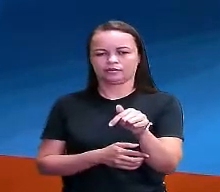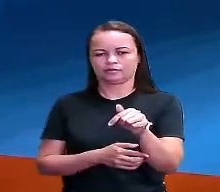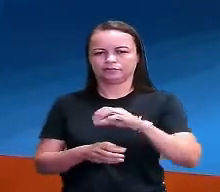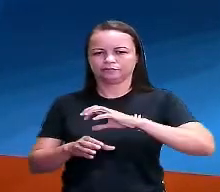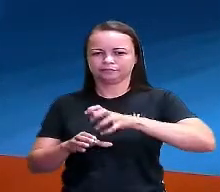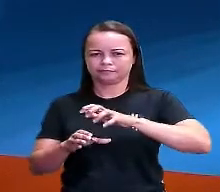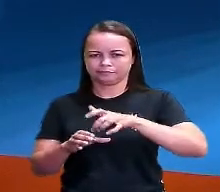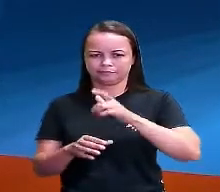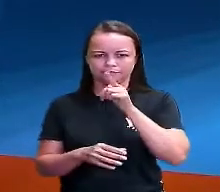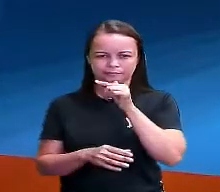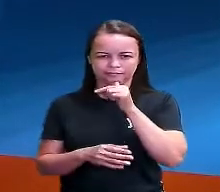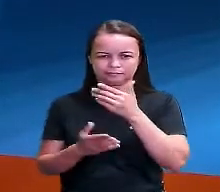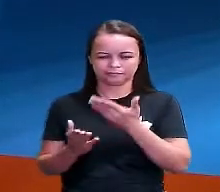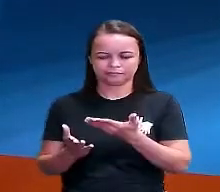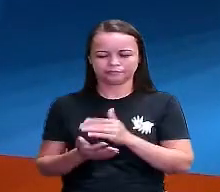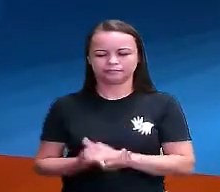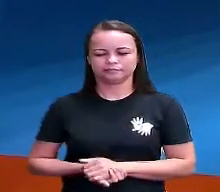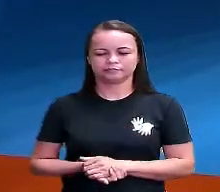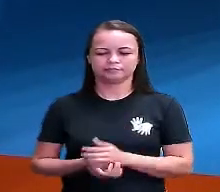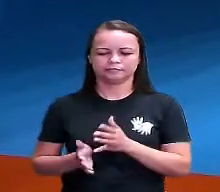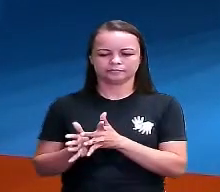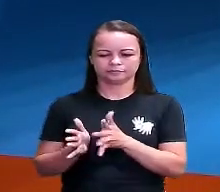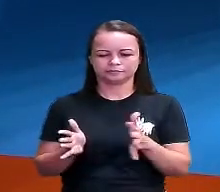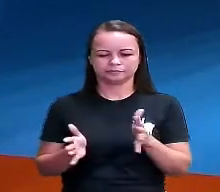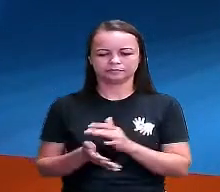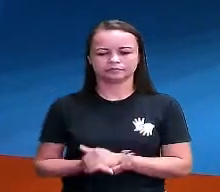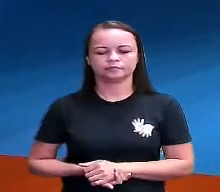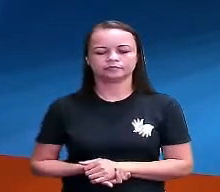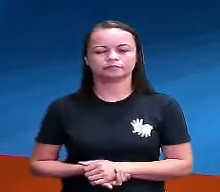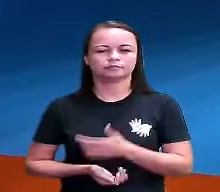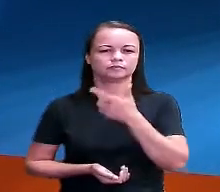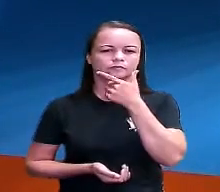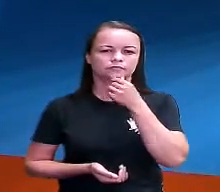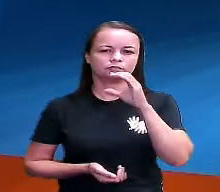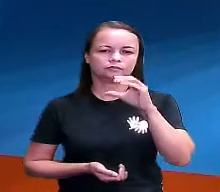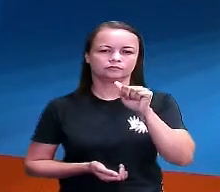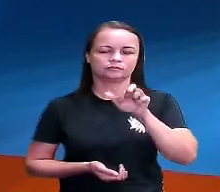água. Vamos continuar. Carlos tinha